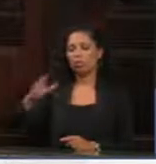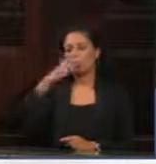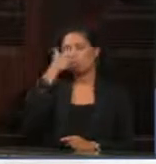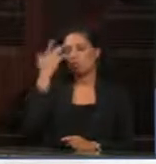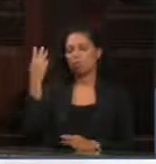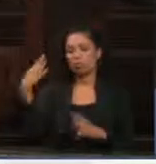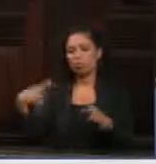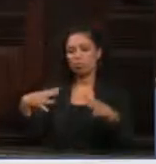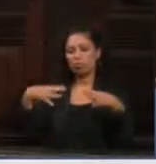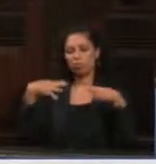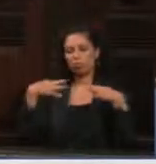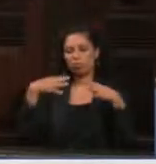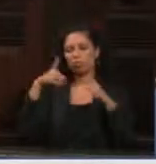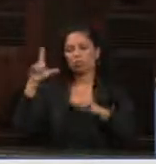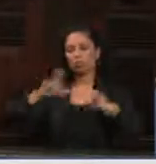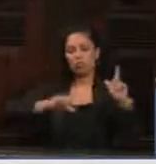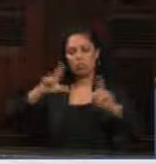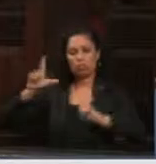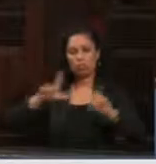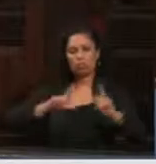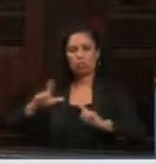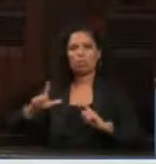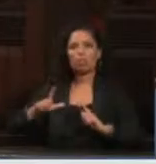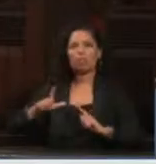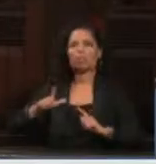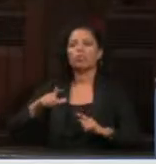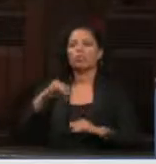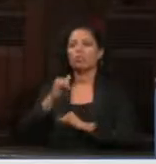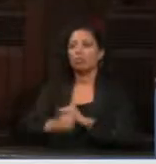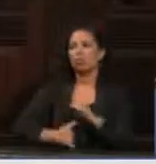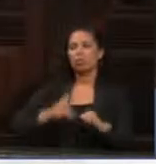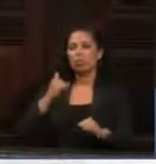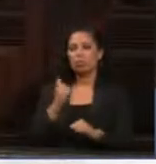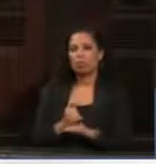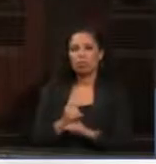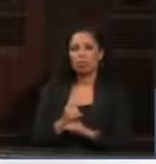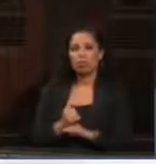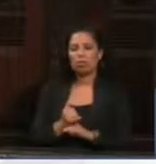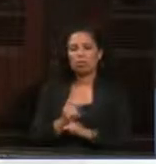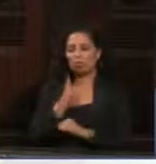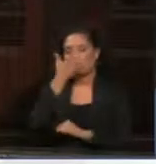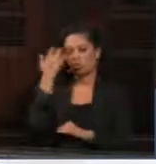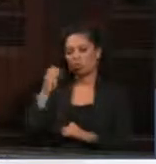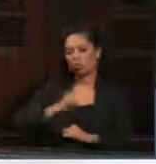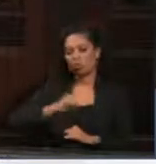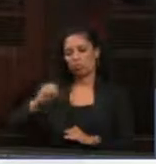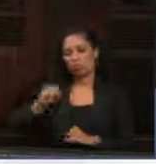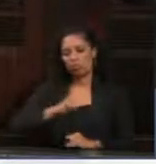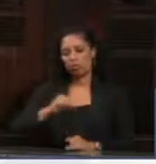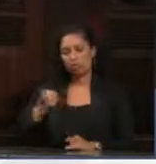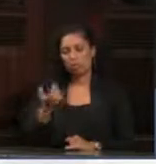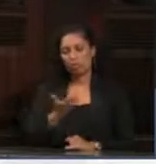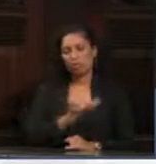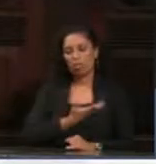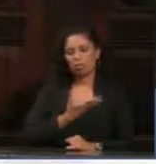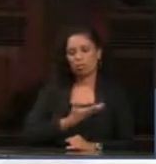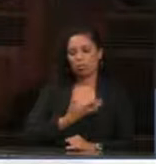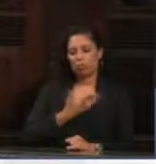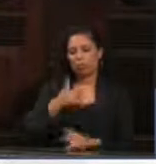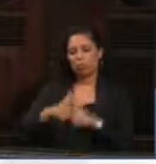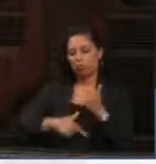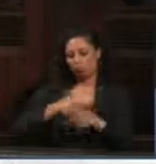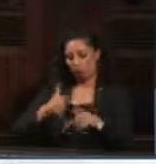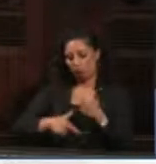assistem pela tv alerj nos seguem pelas redes sociais imprensa colegas servidores e